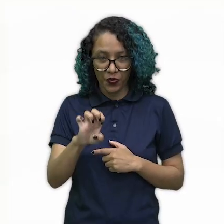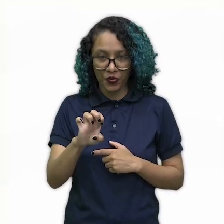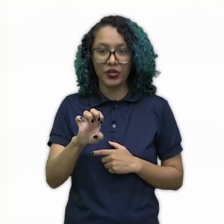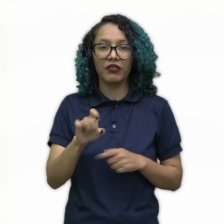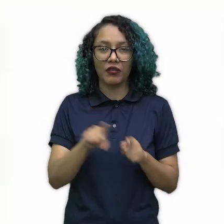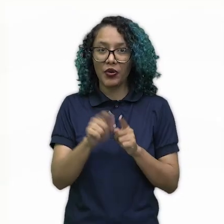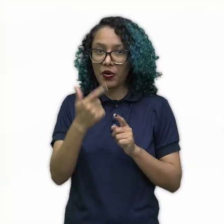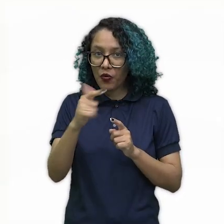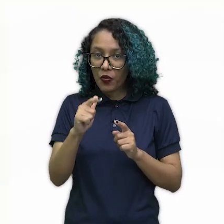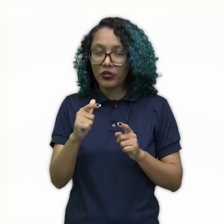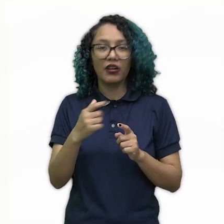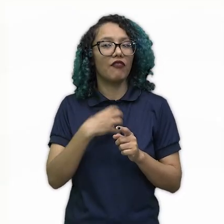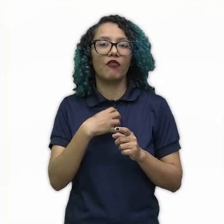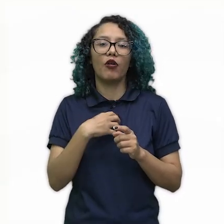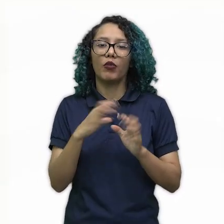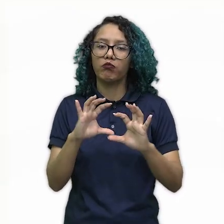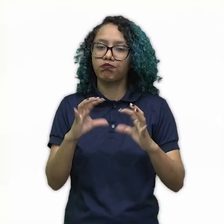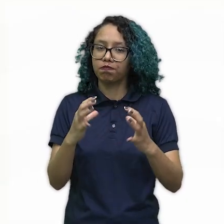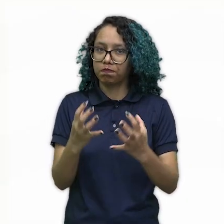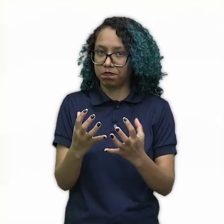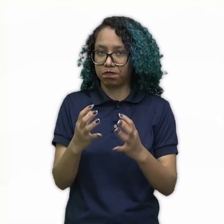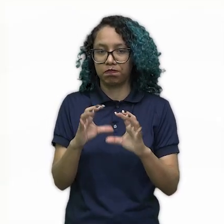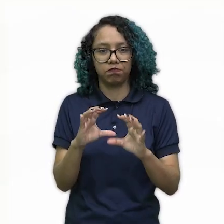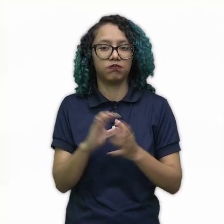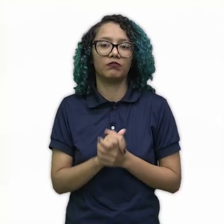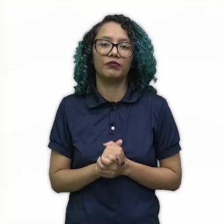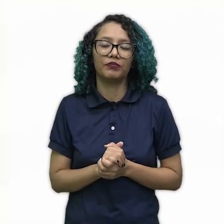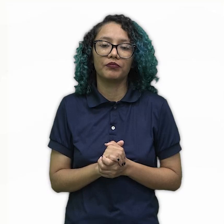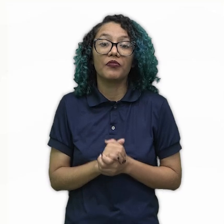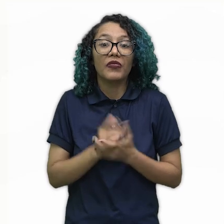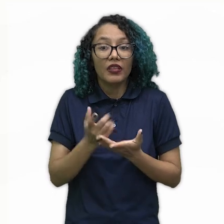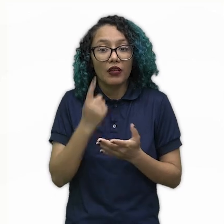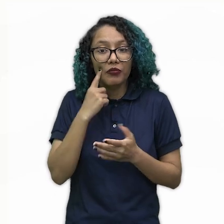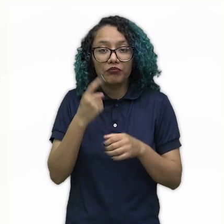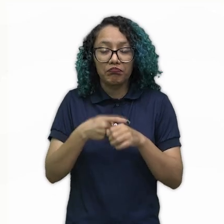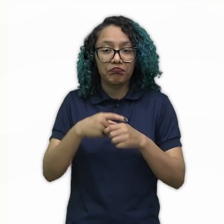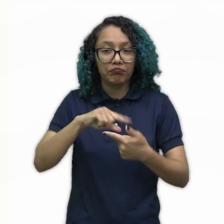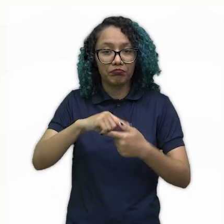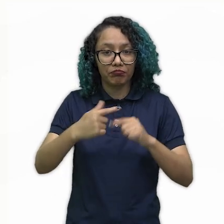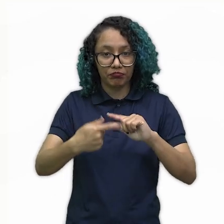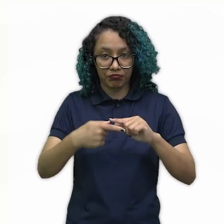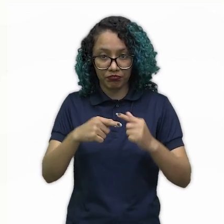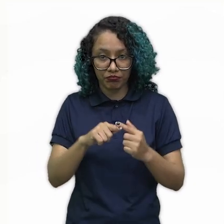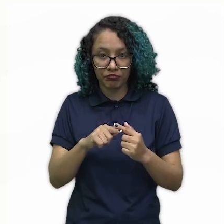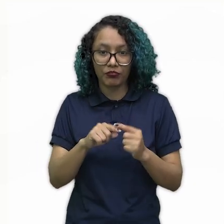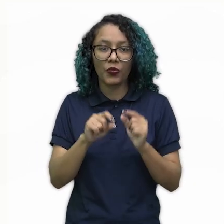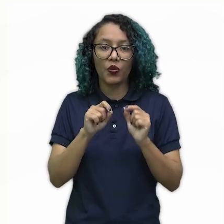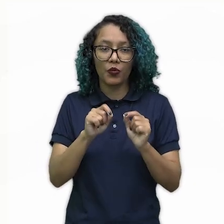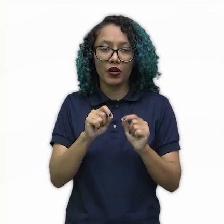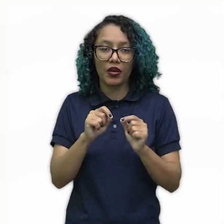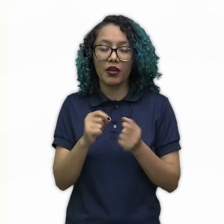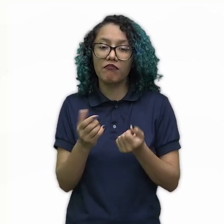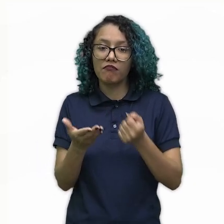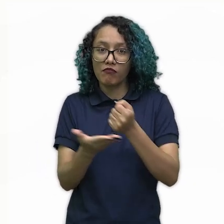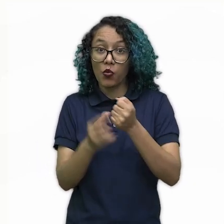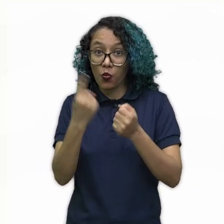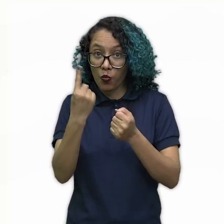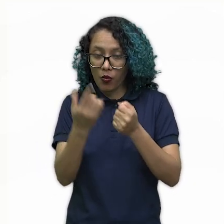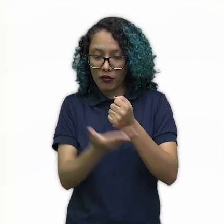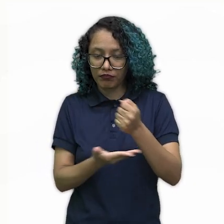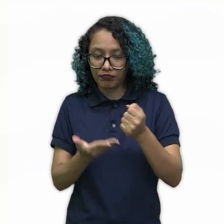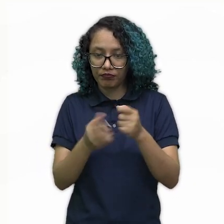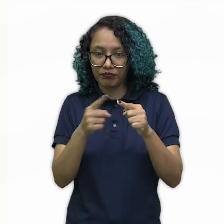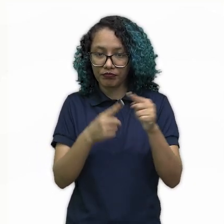corpo redondo. Bora lá. Um cone é um sólido geométrico formado por uma base